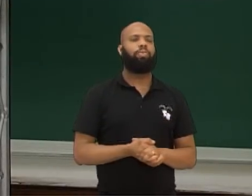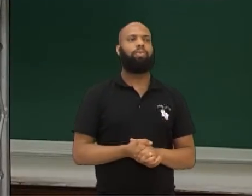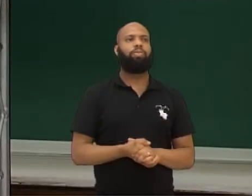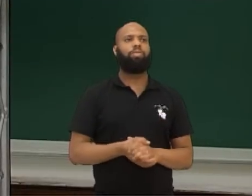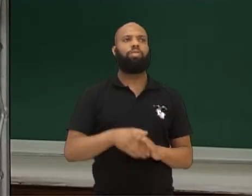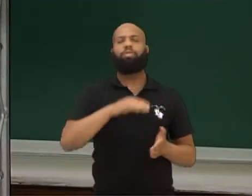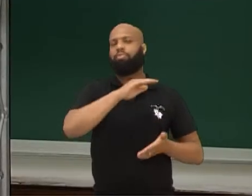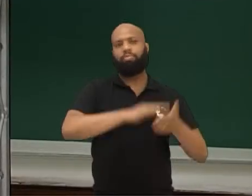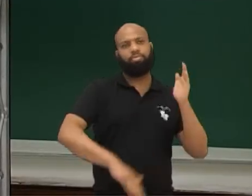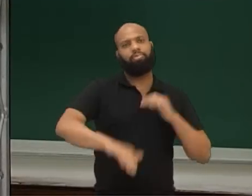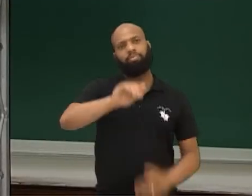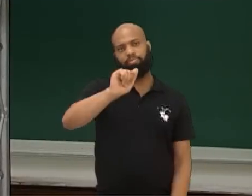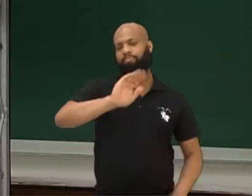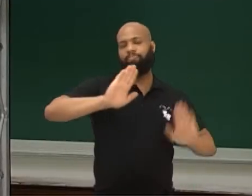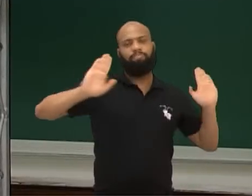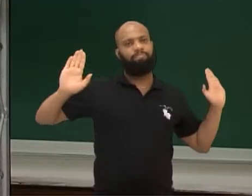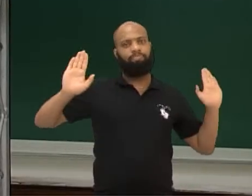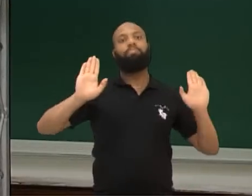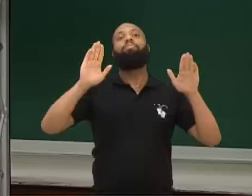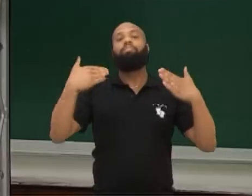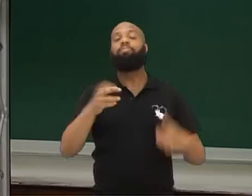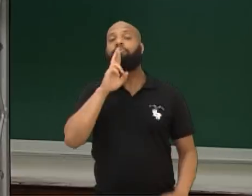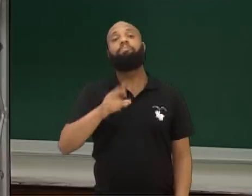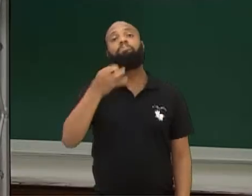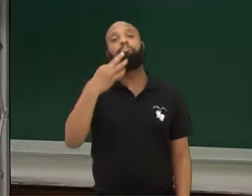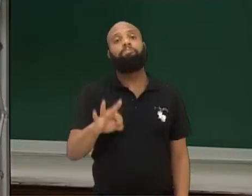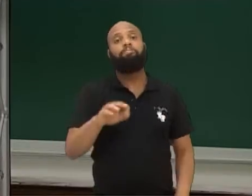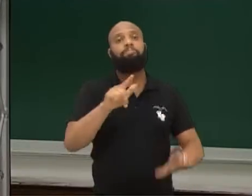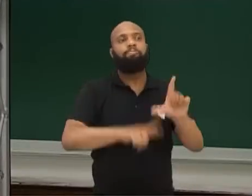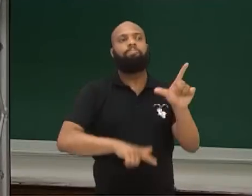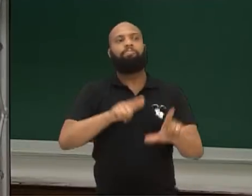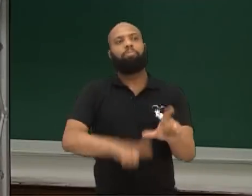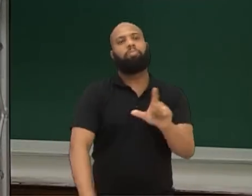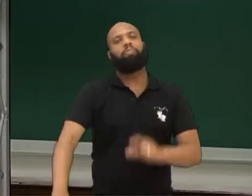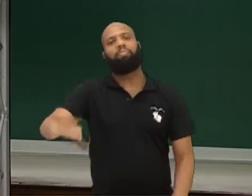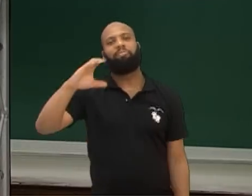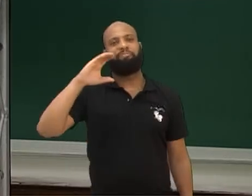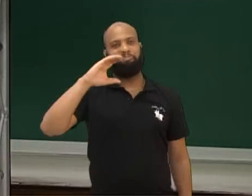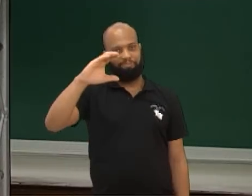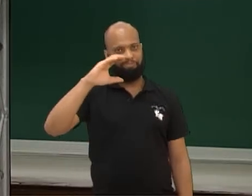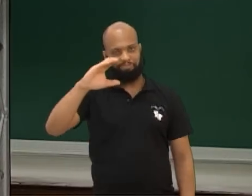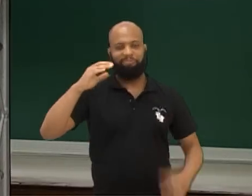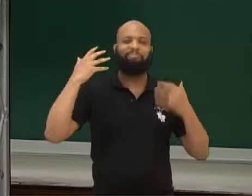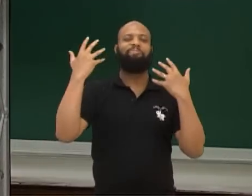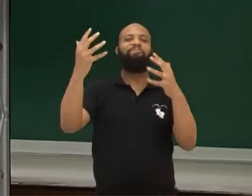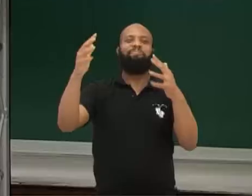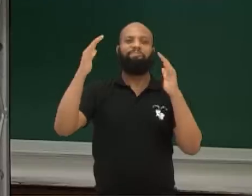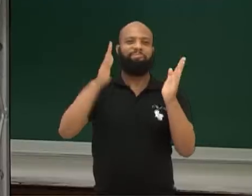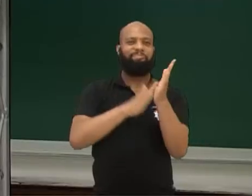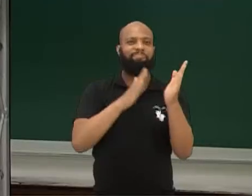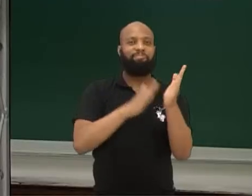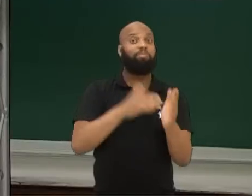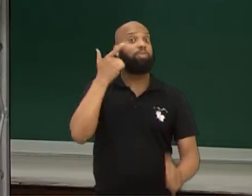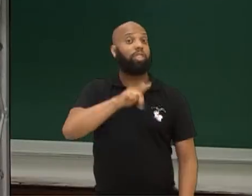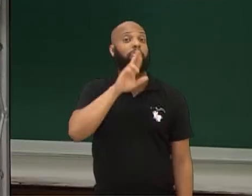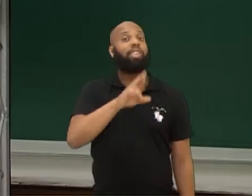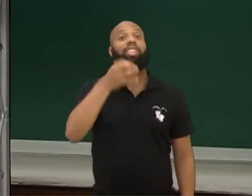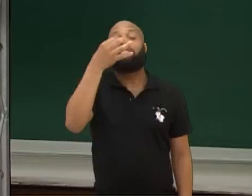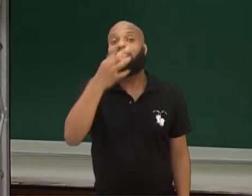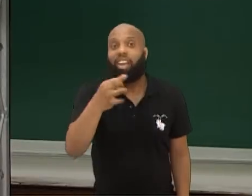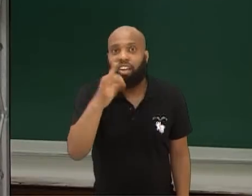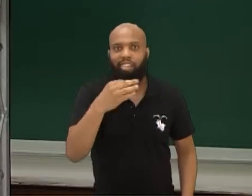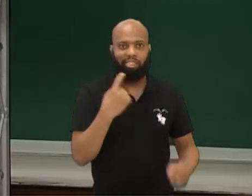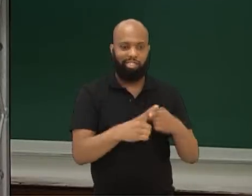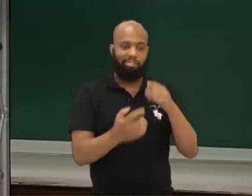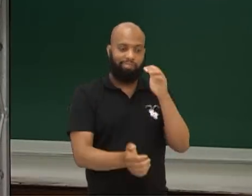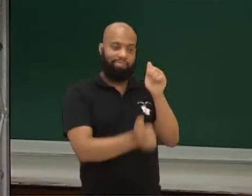já elimino a letra A, então só pode ser correta a letra C. Parabéns se você acertou. Então, o futebol